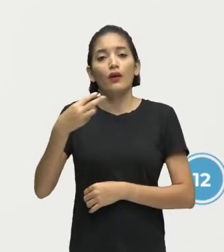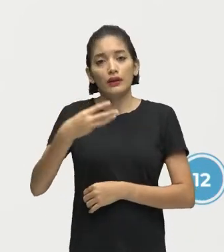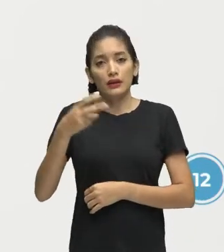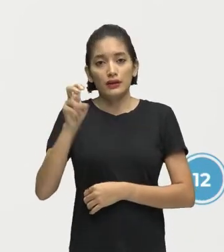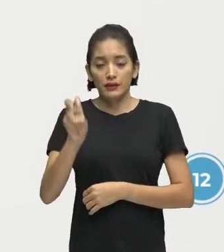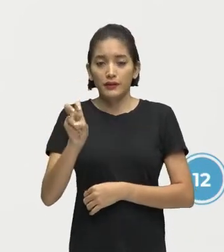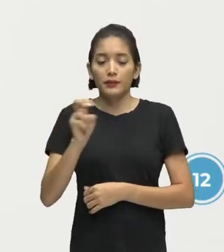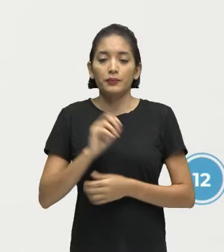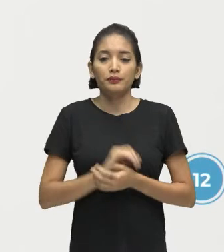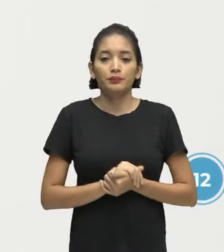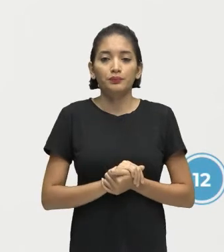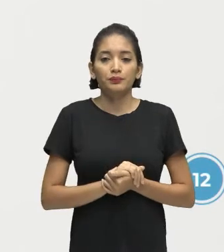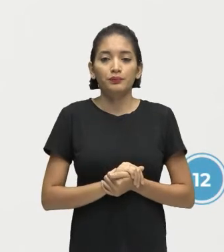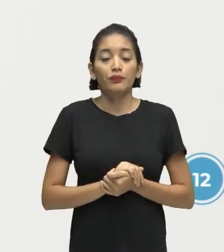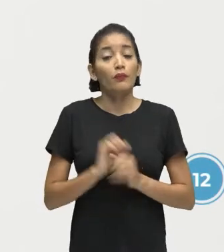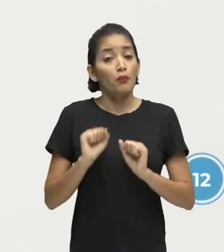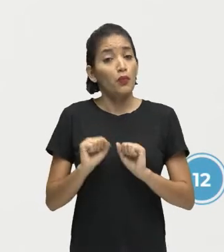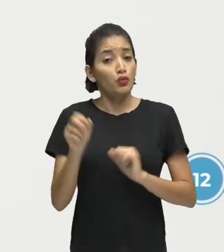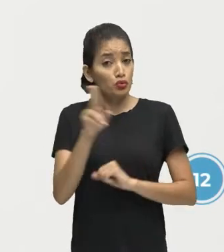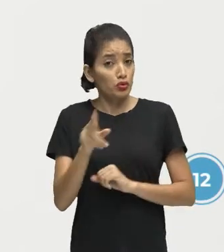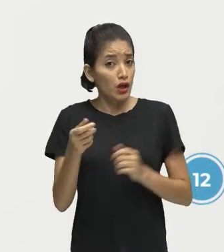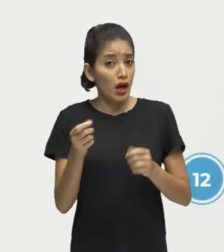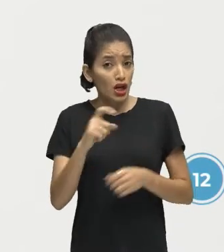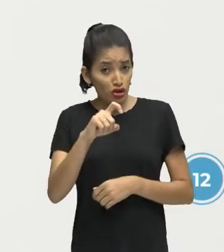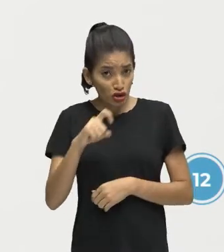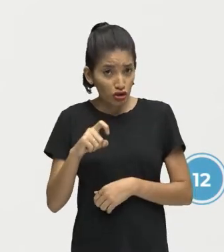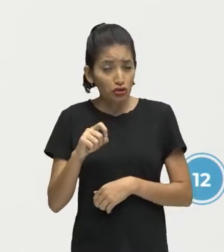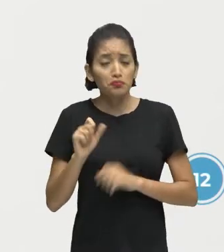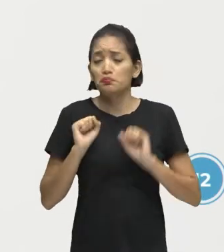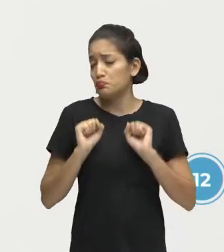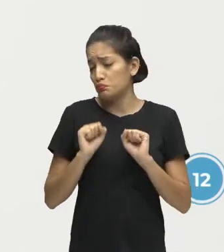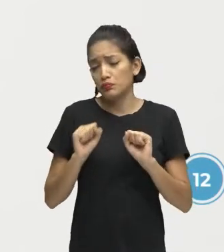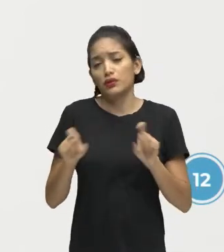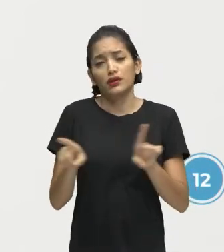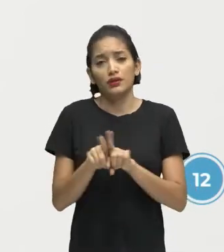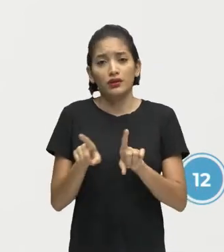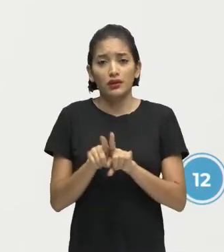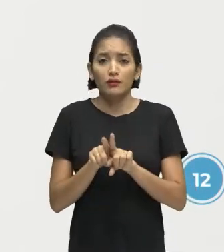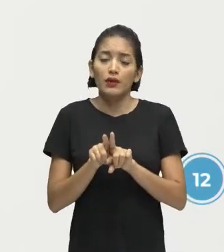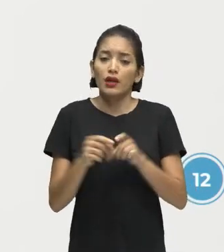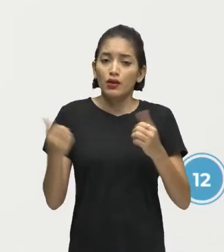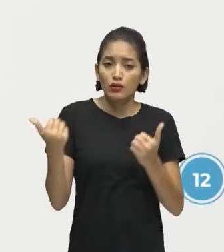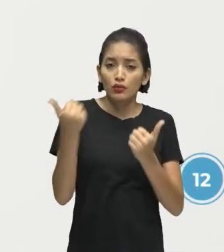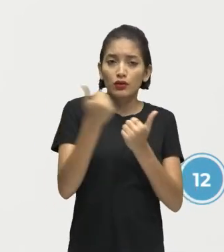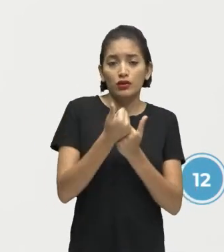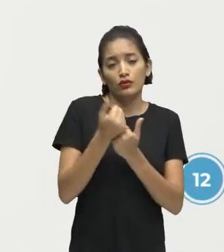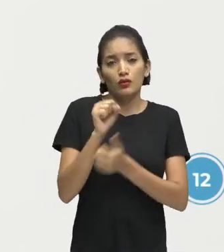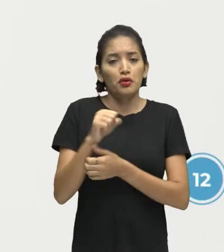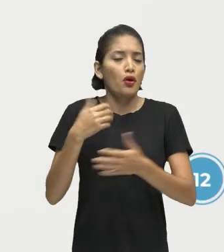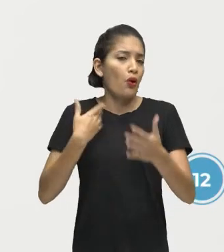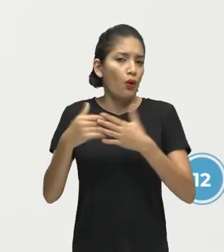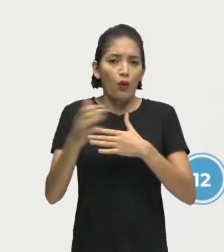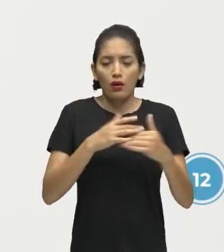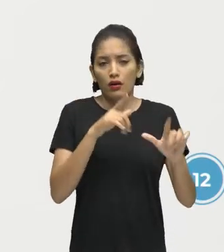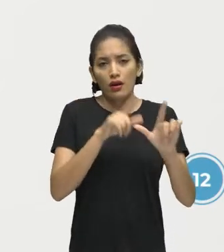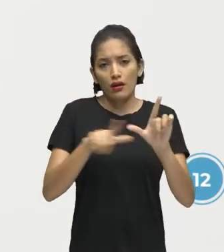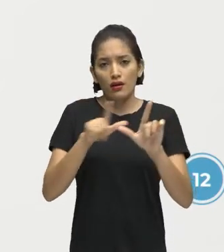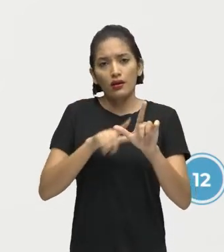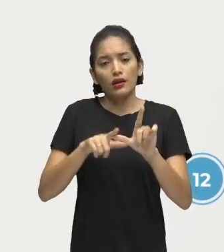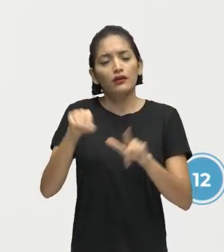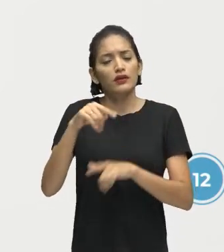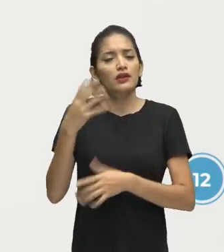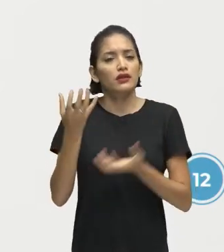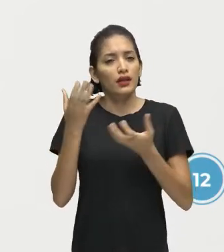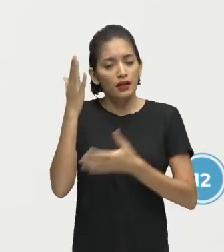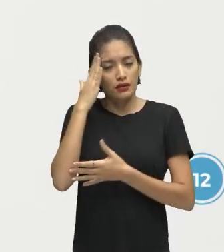35. Poderia usar o X? Poderia. Pode ser o X aqui no lugar do S, pode ser qualquer letra que você